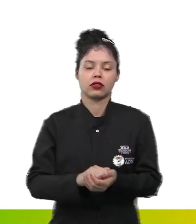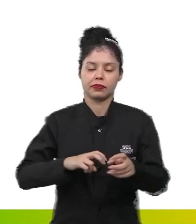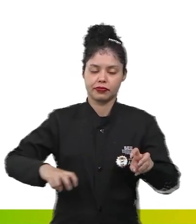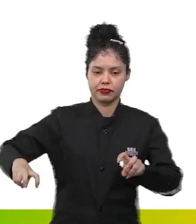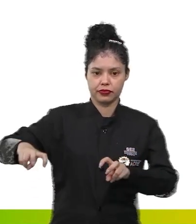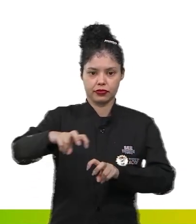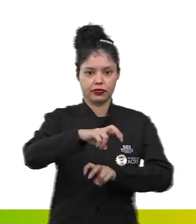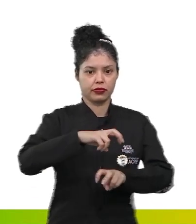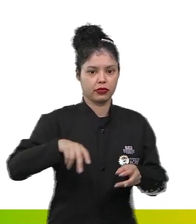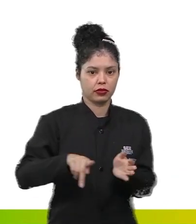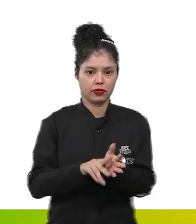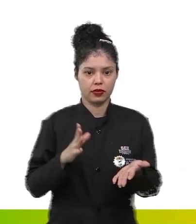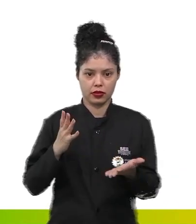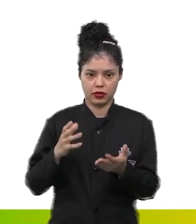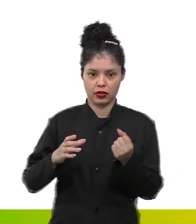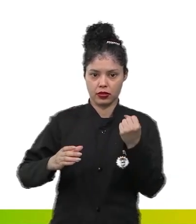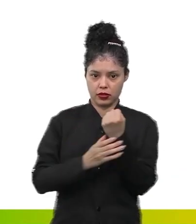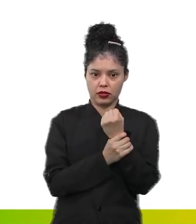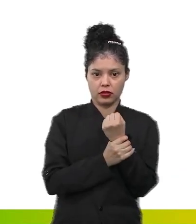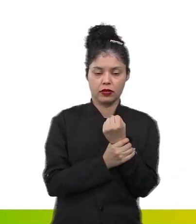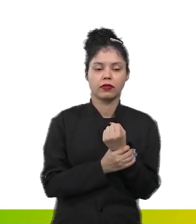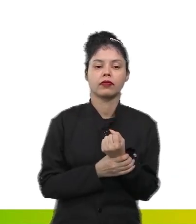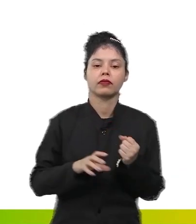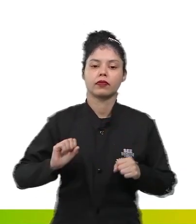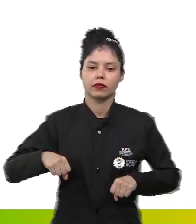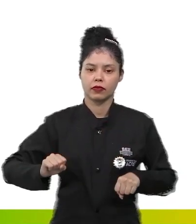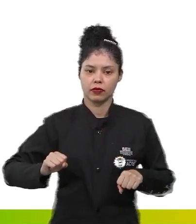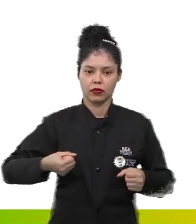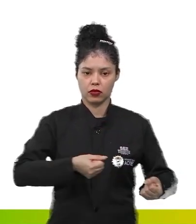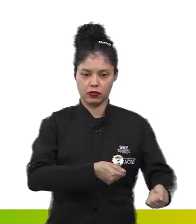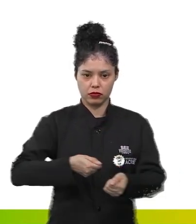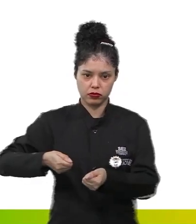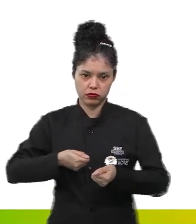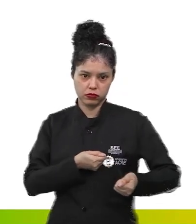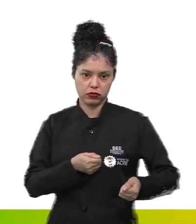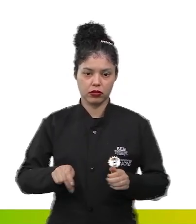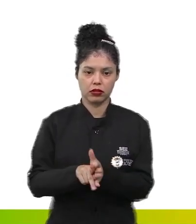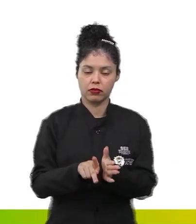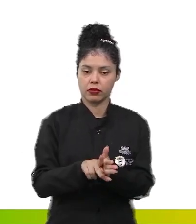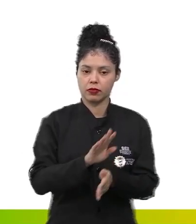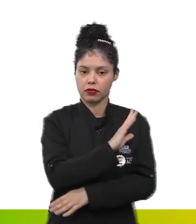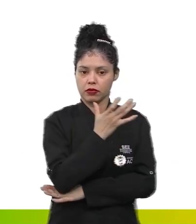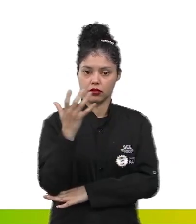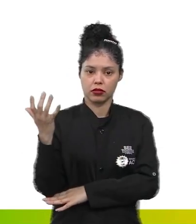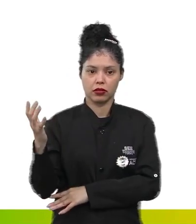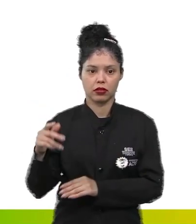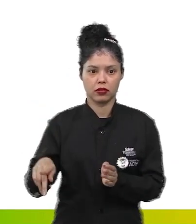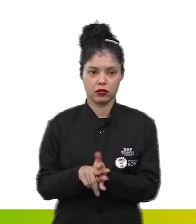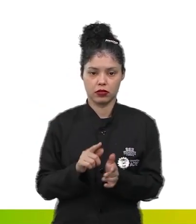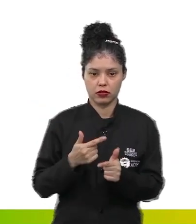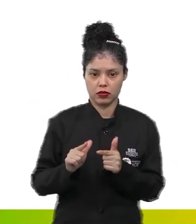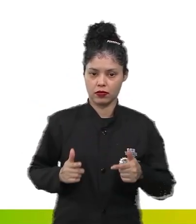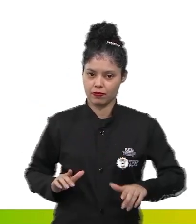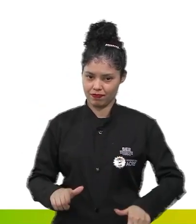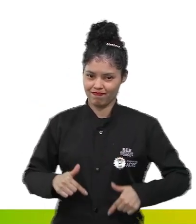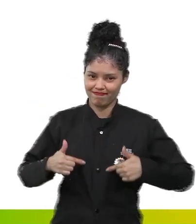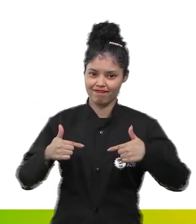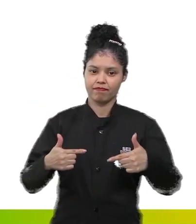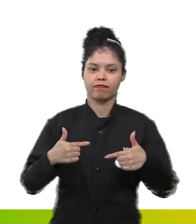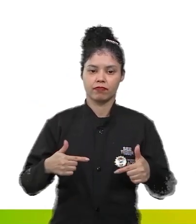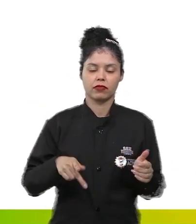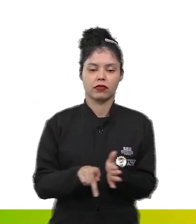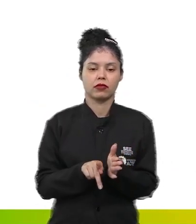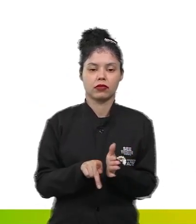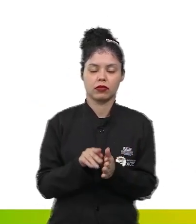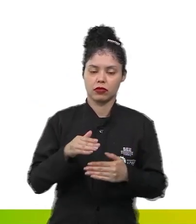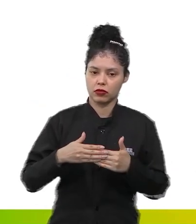tratores, apreendiam motosserras e outras máquinas que ameaçavam a floresta, impedindo-os de avançar.